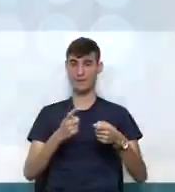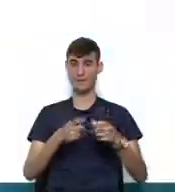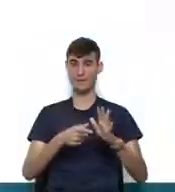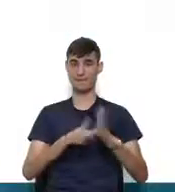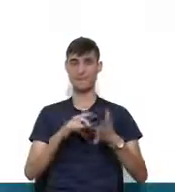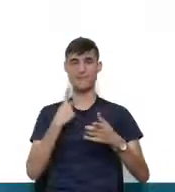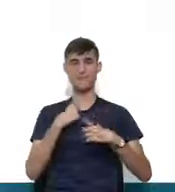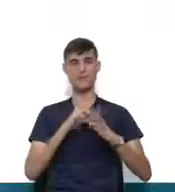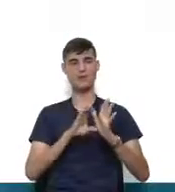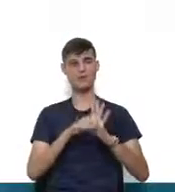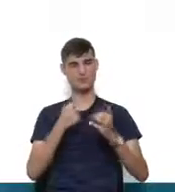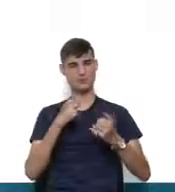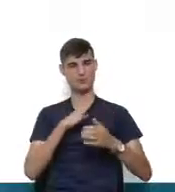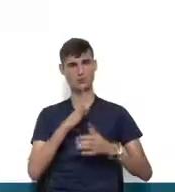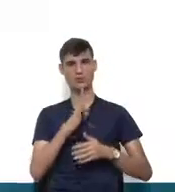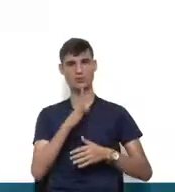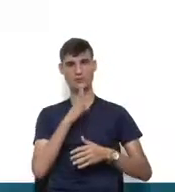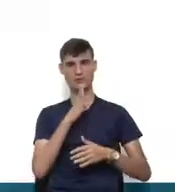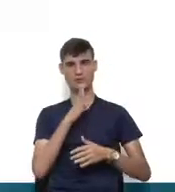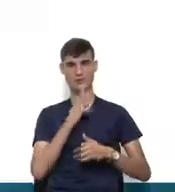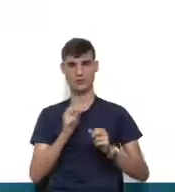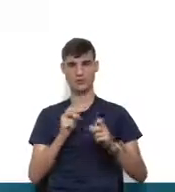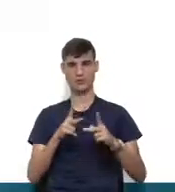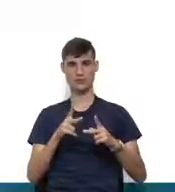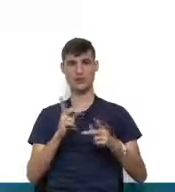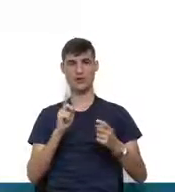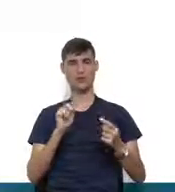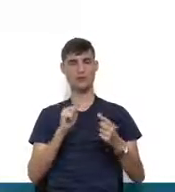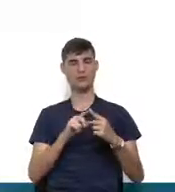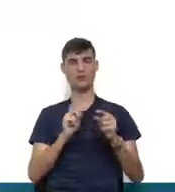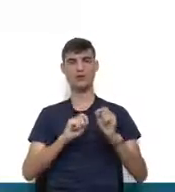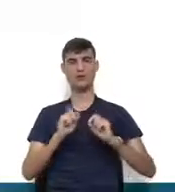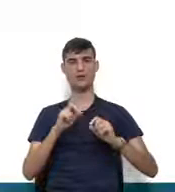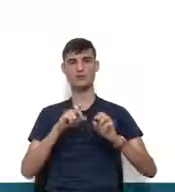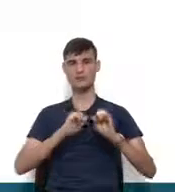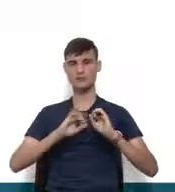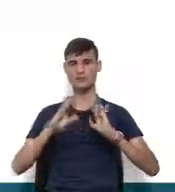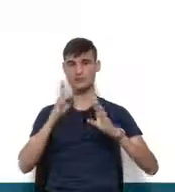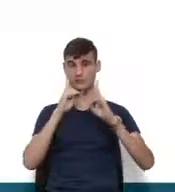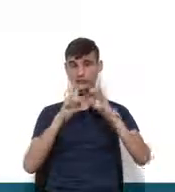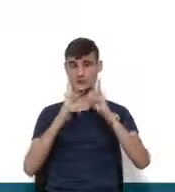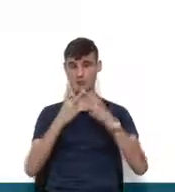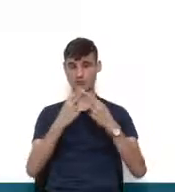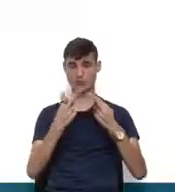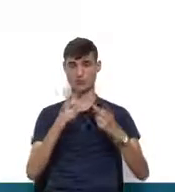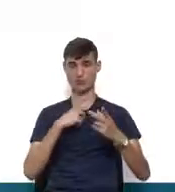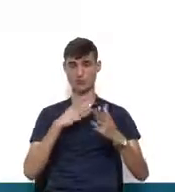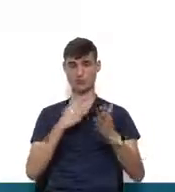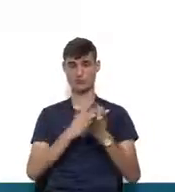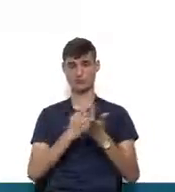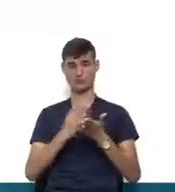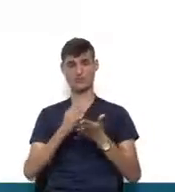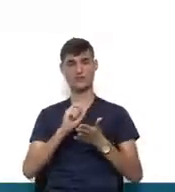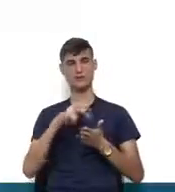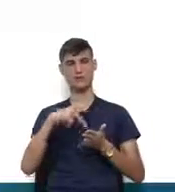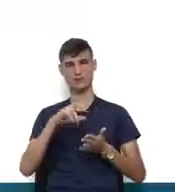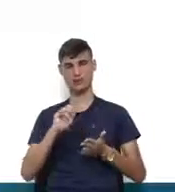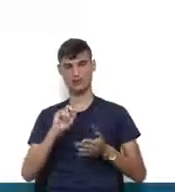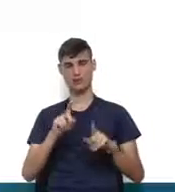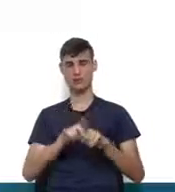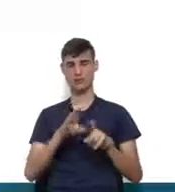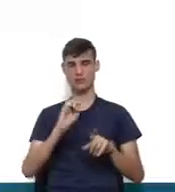alguns conceitos que a gente precisa conhecer, né? O objetivo é expressar uma função como a série de senos